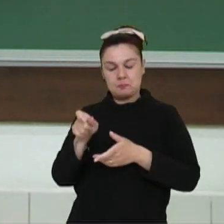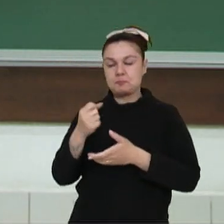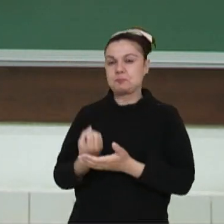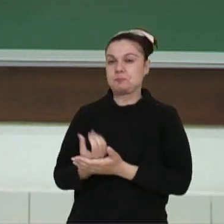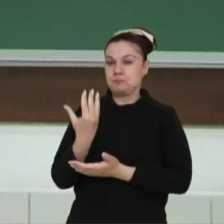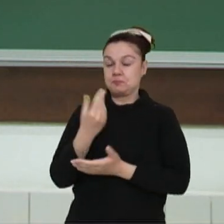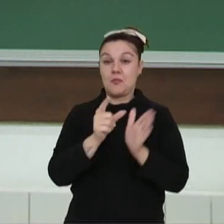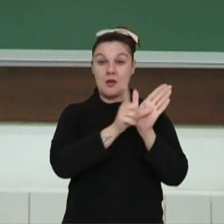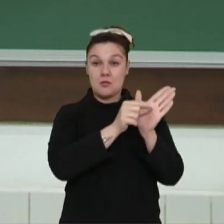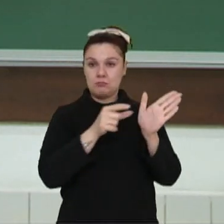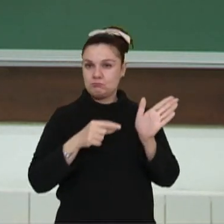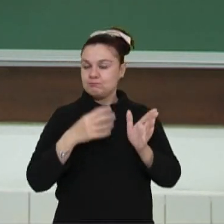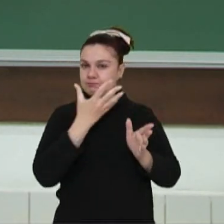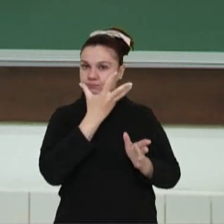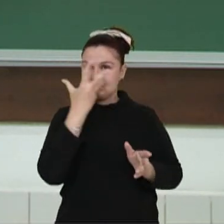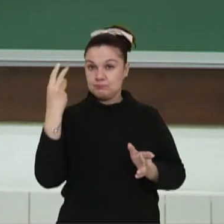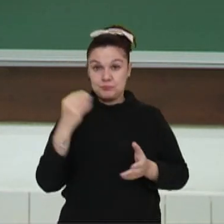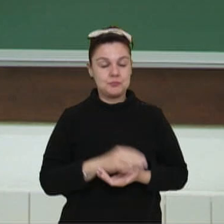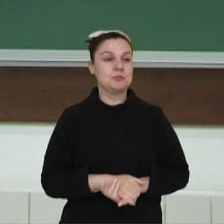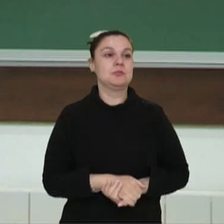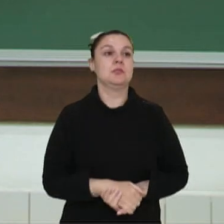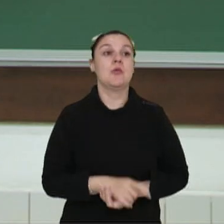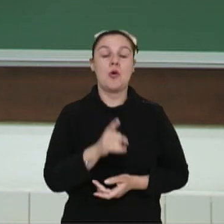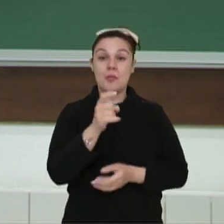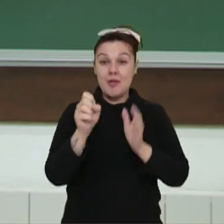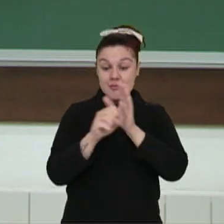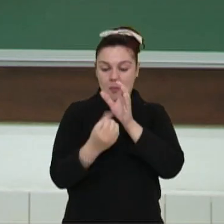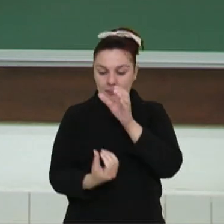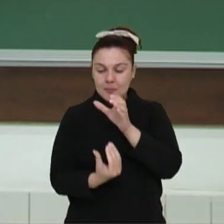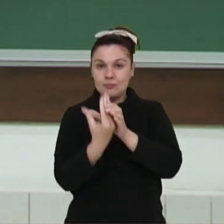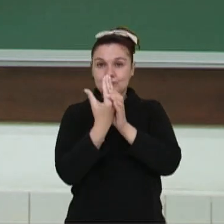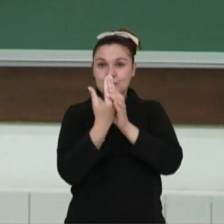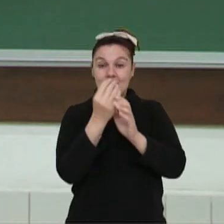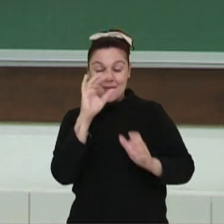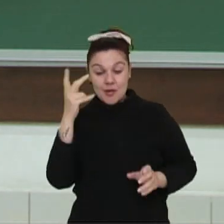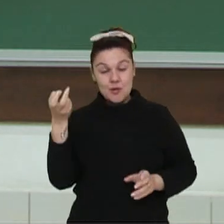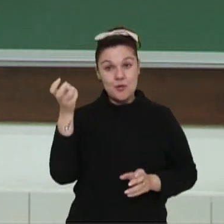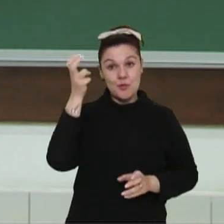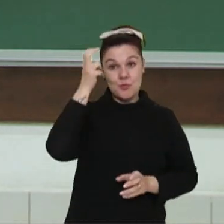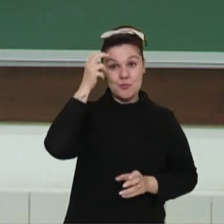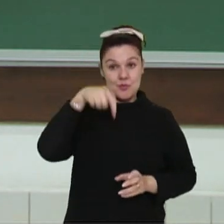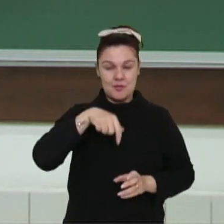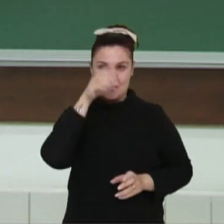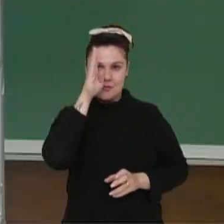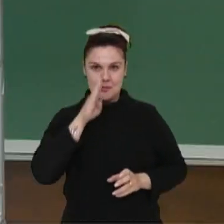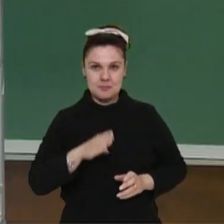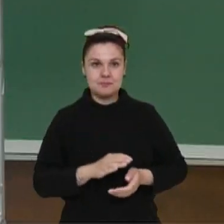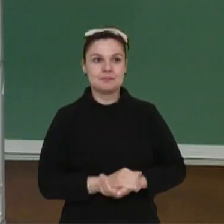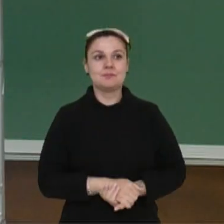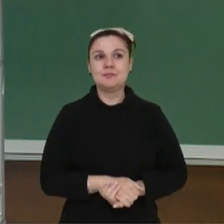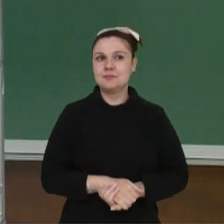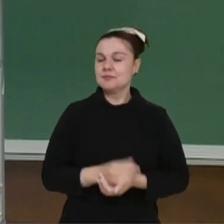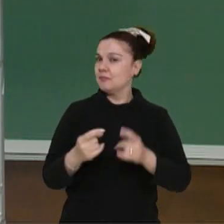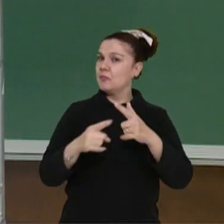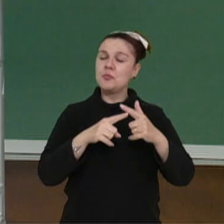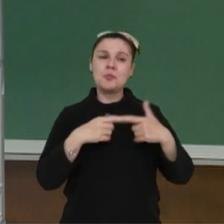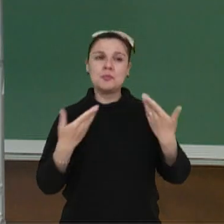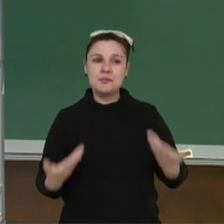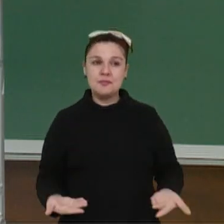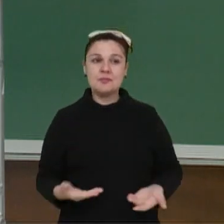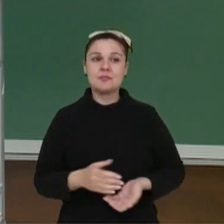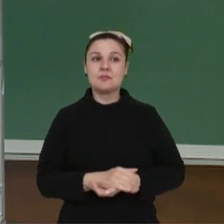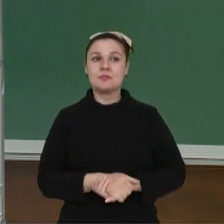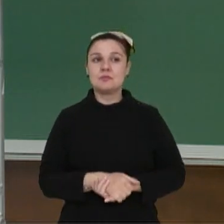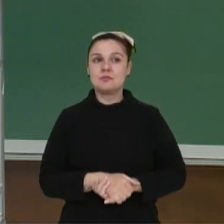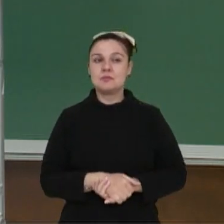E por quê? Porque a gente vai falar da matriz cultural africana aqui no nosso país. Por quê?